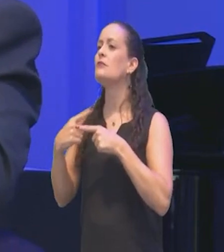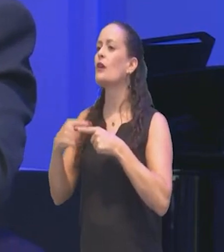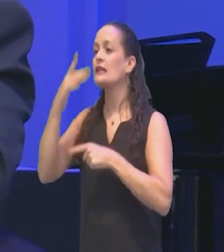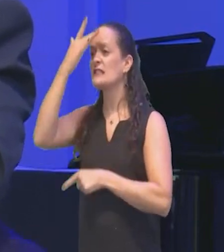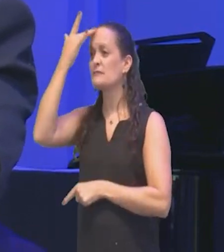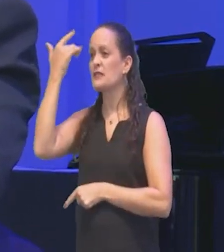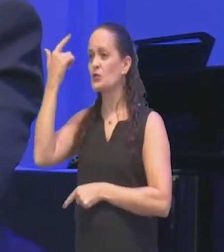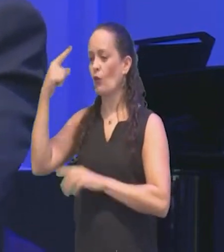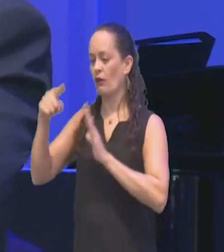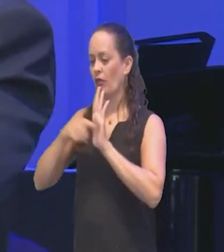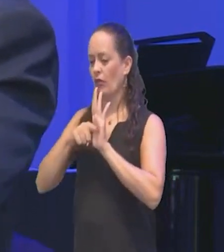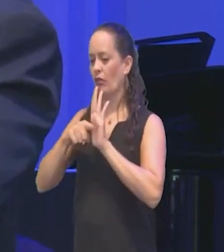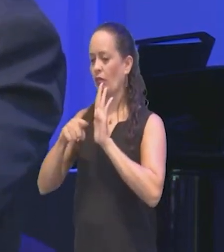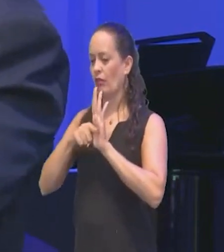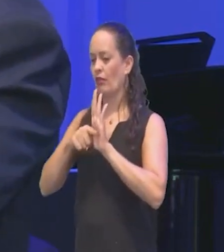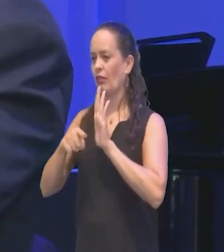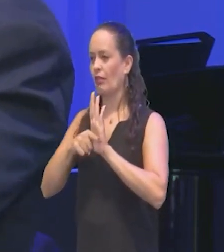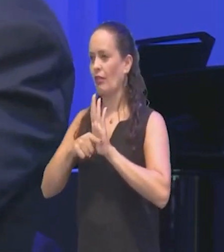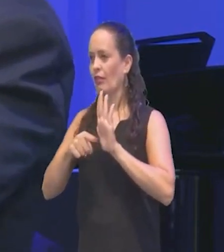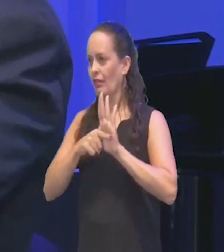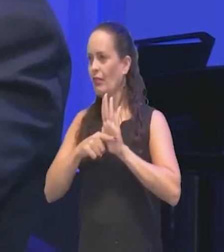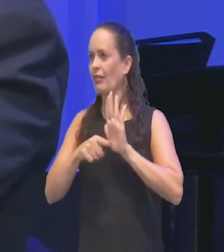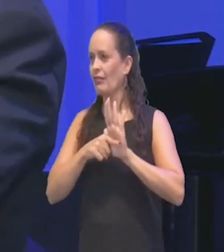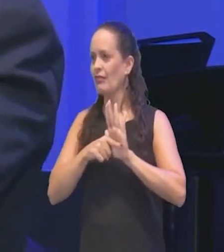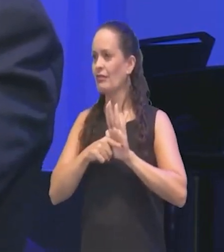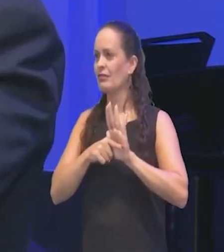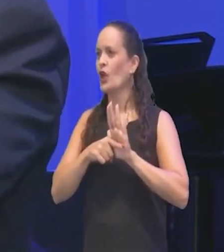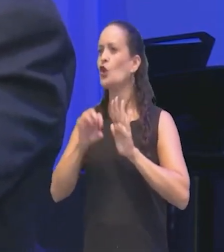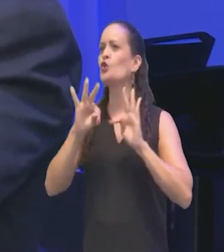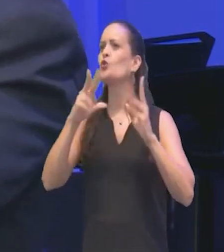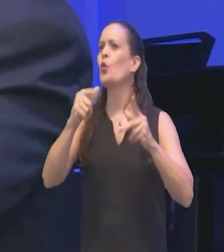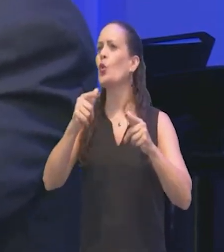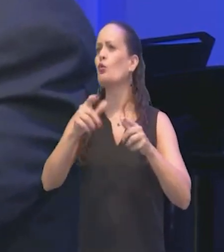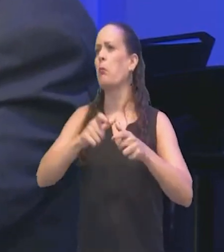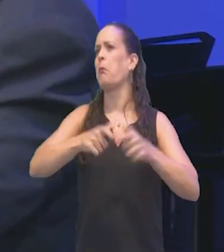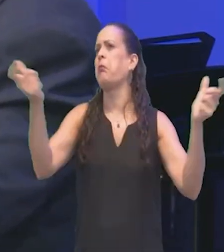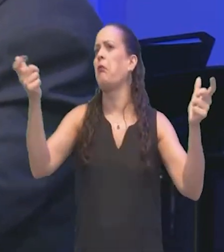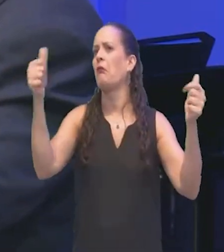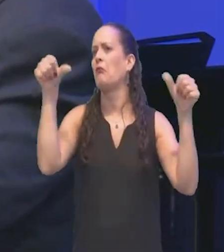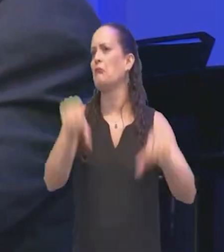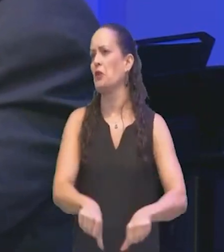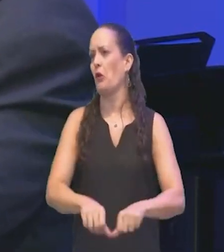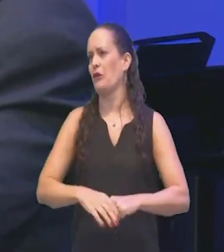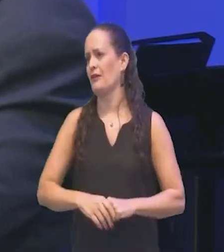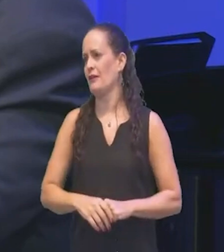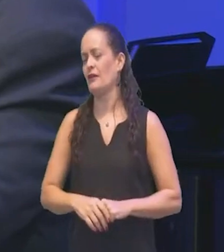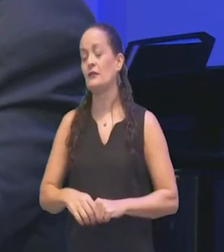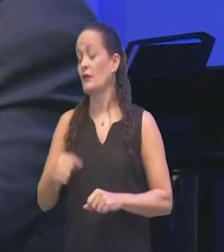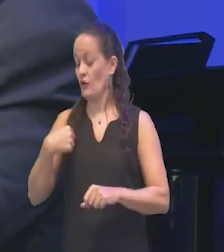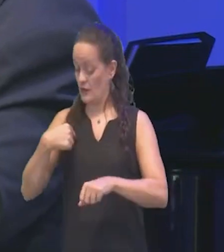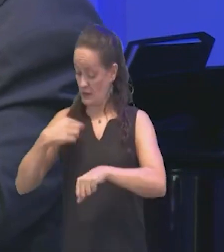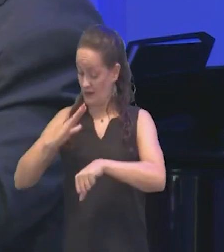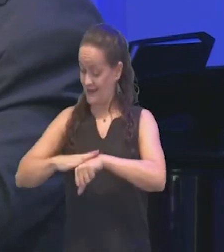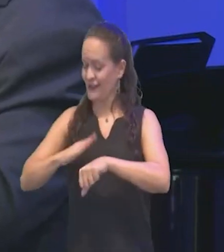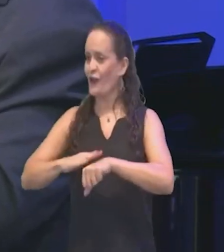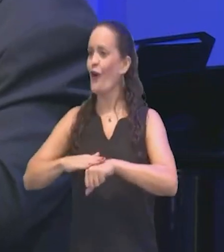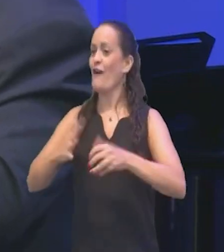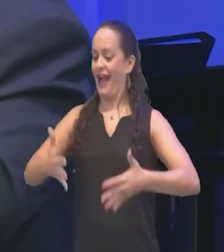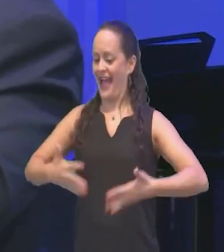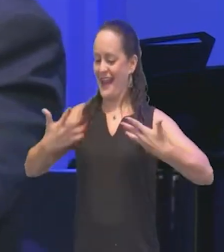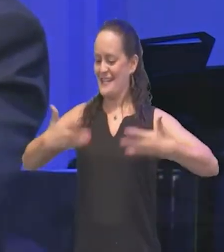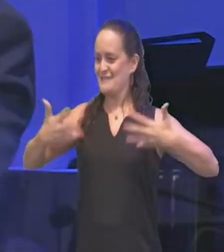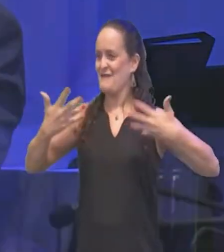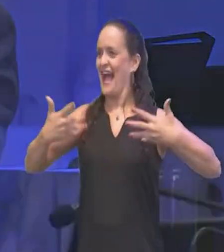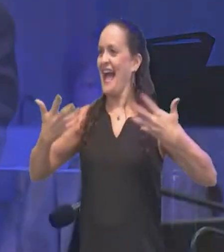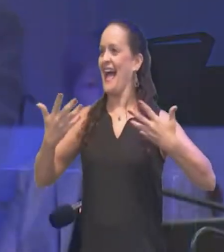pessimistas, elas agigantam os problemas. Se depender de mim, eu serei uma pessoa animada com a vida. Se